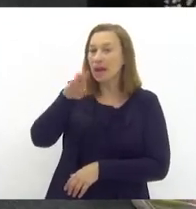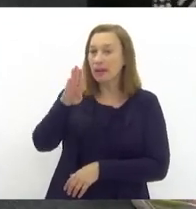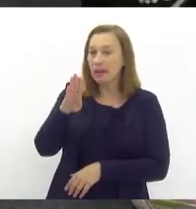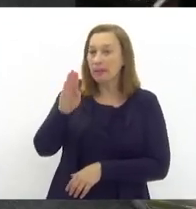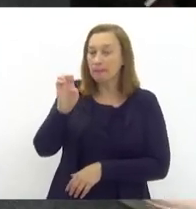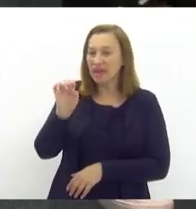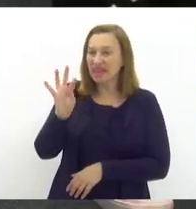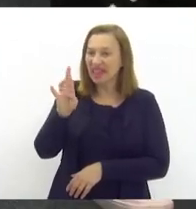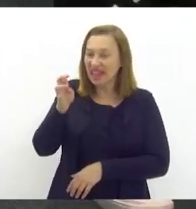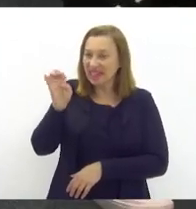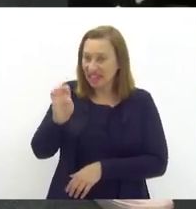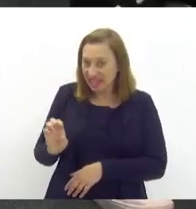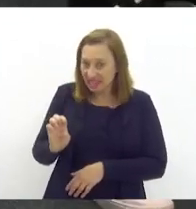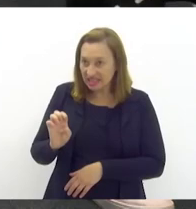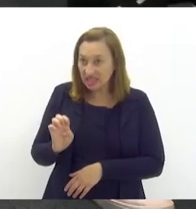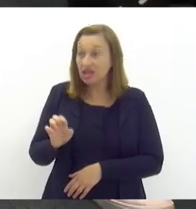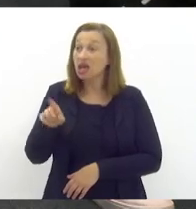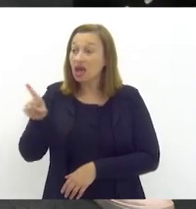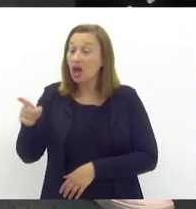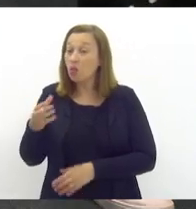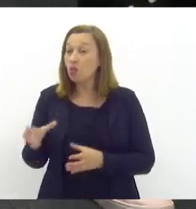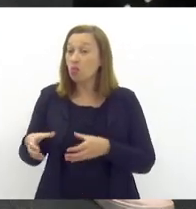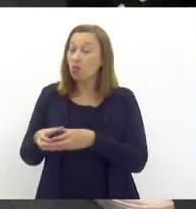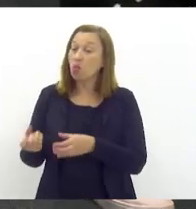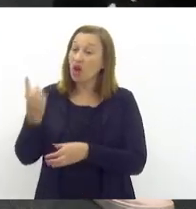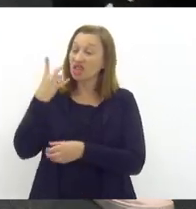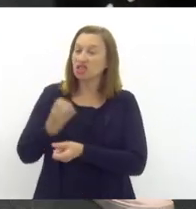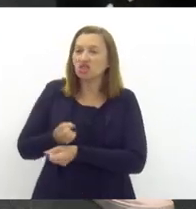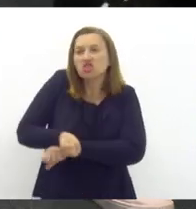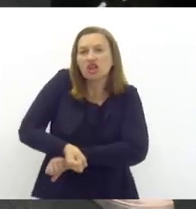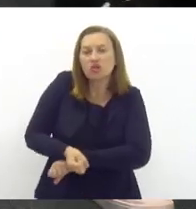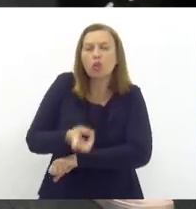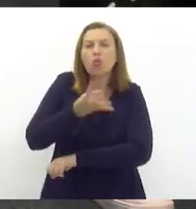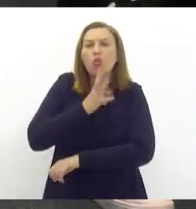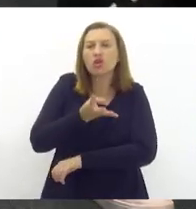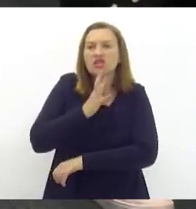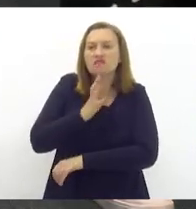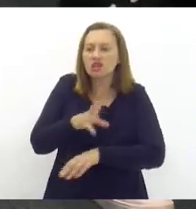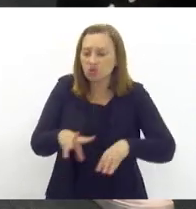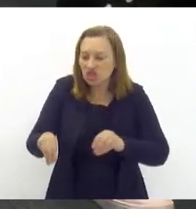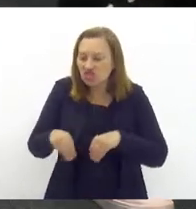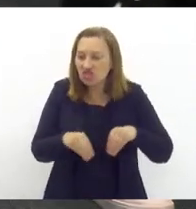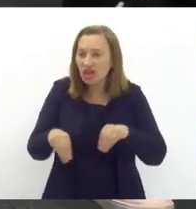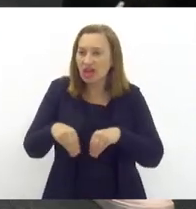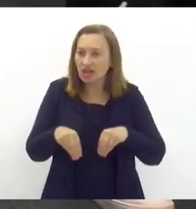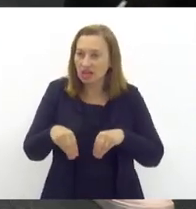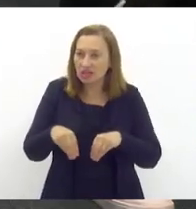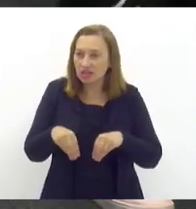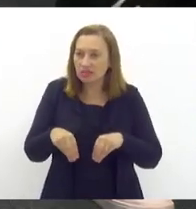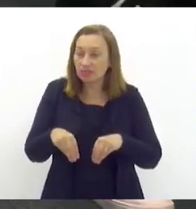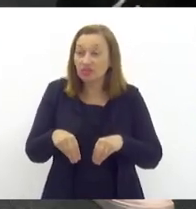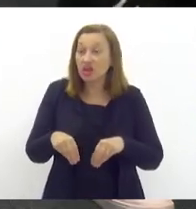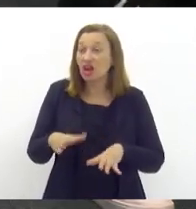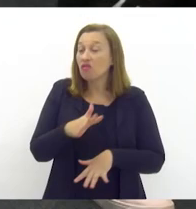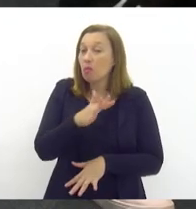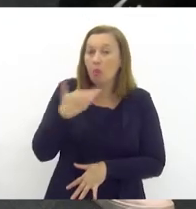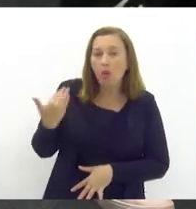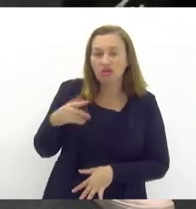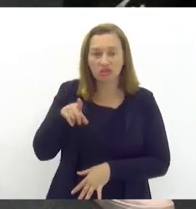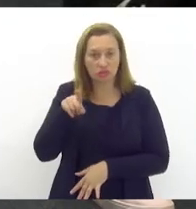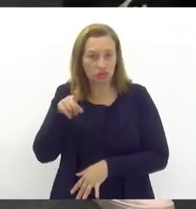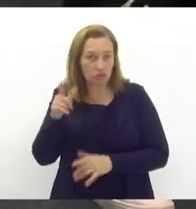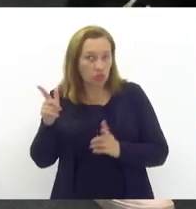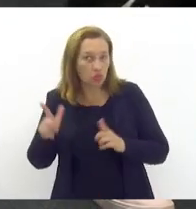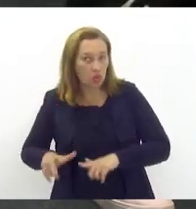Salvador fazia toda uma luta para o reconhecimento das terras quilombolas, e ela foi assassinada, ela